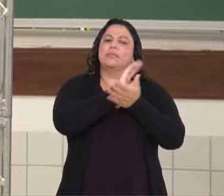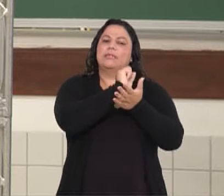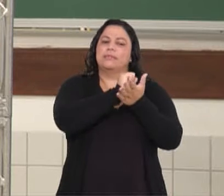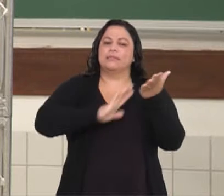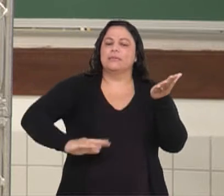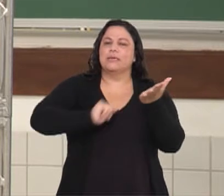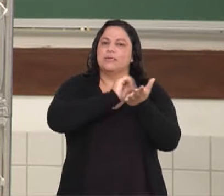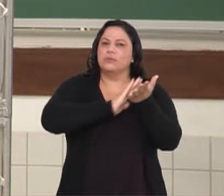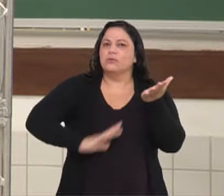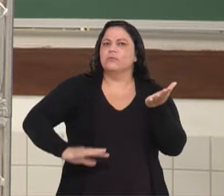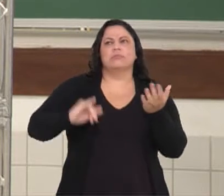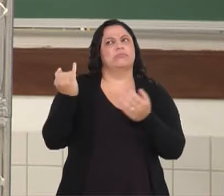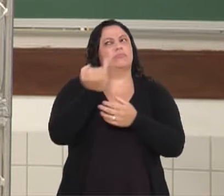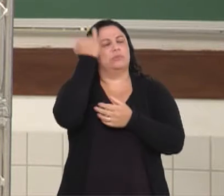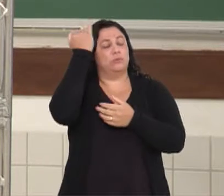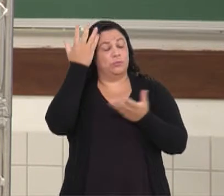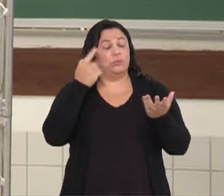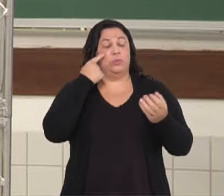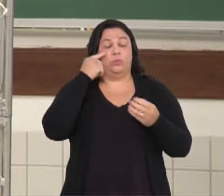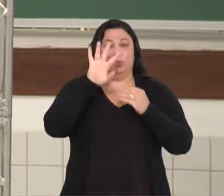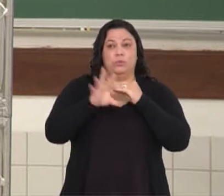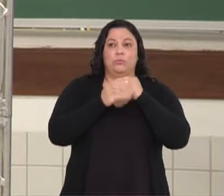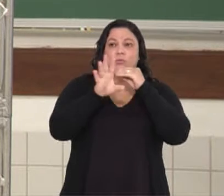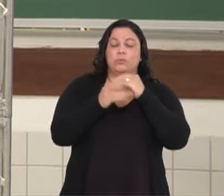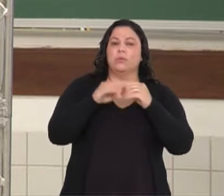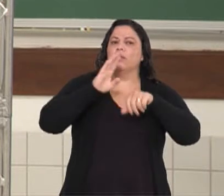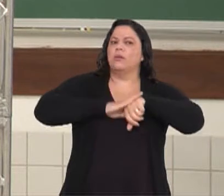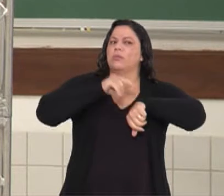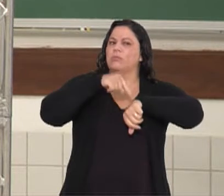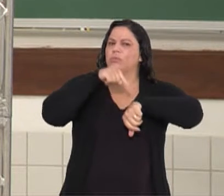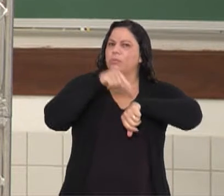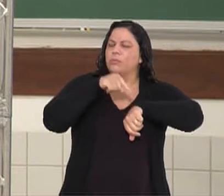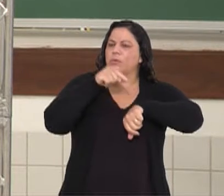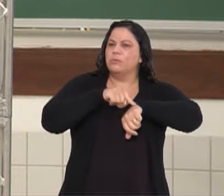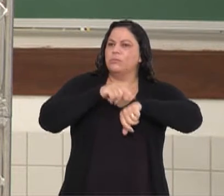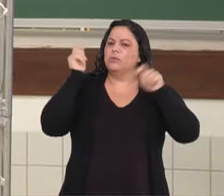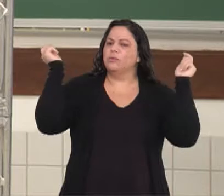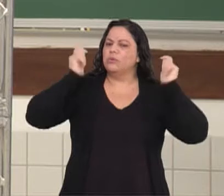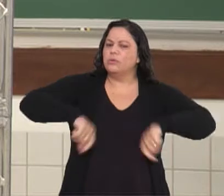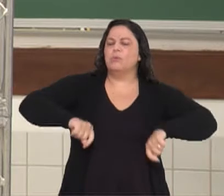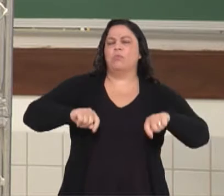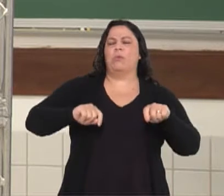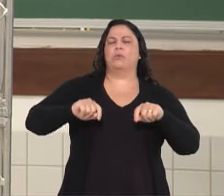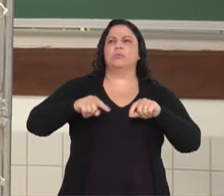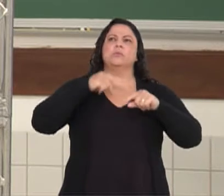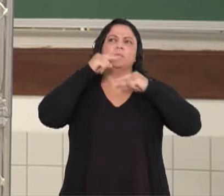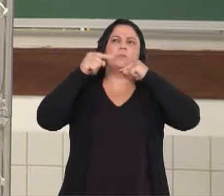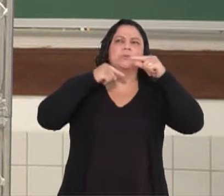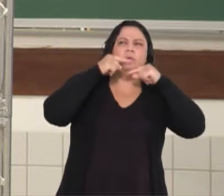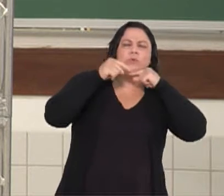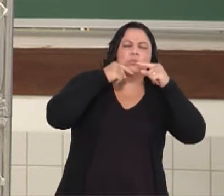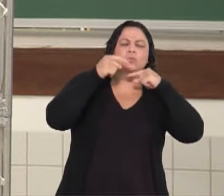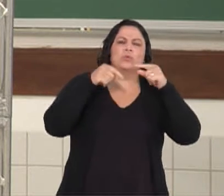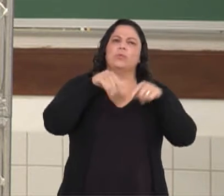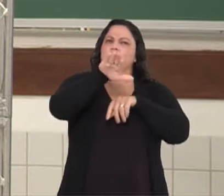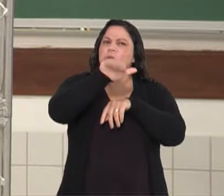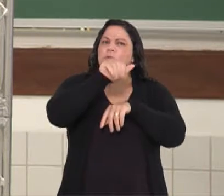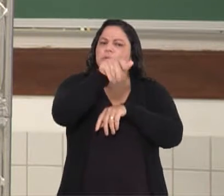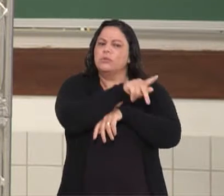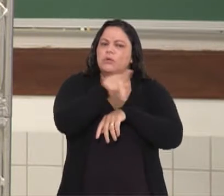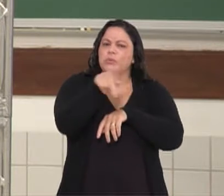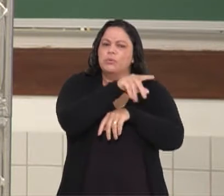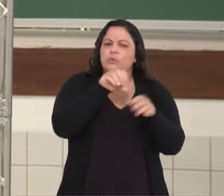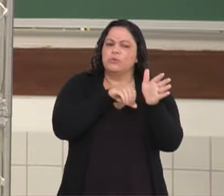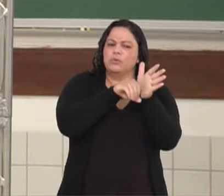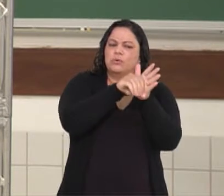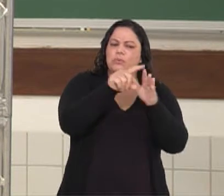a esse complemento, gente. Essa é o momento que você pode estar esclarecendo algumas dúvidas com o seu professor de sala de aula lá no Classroom.